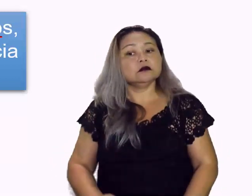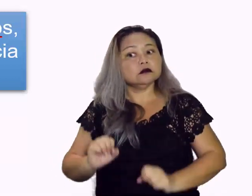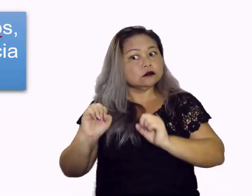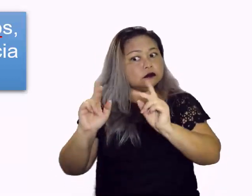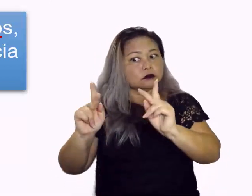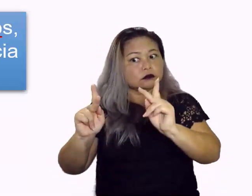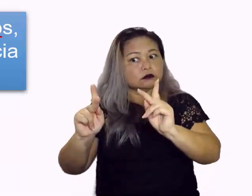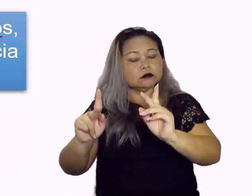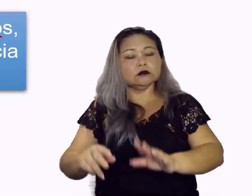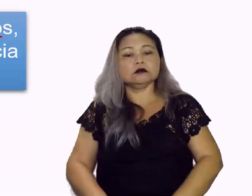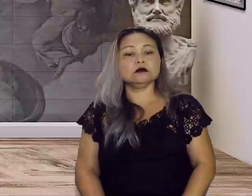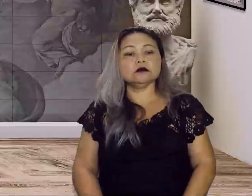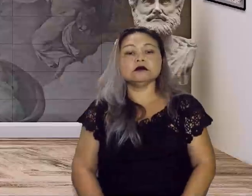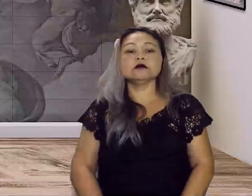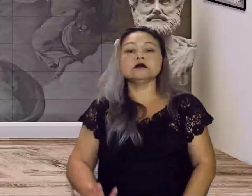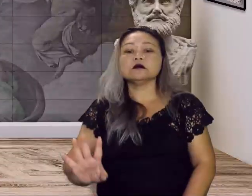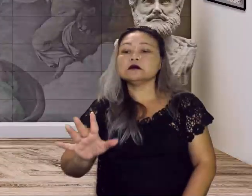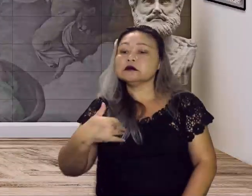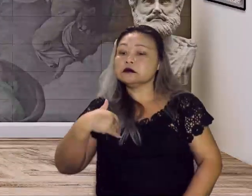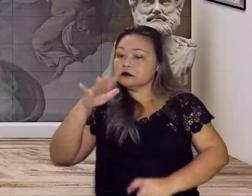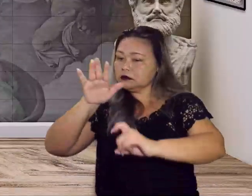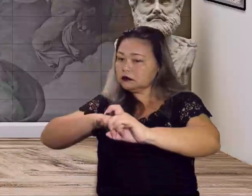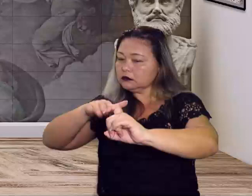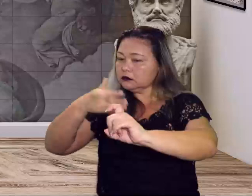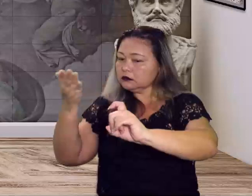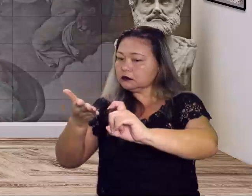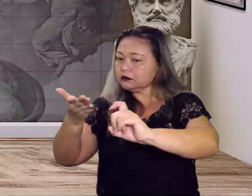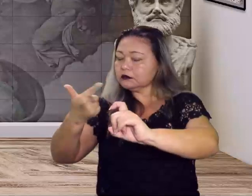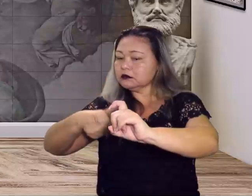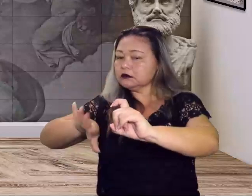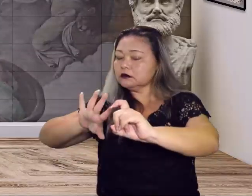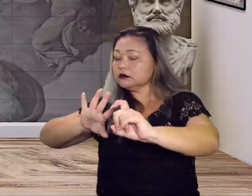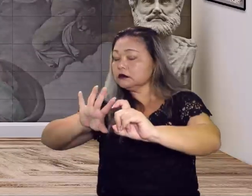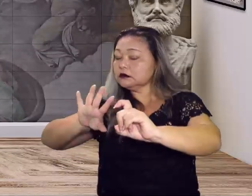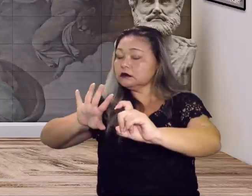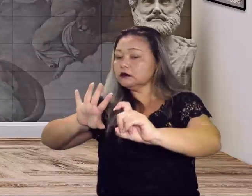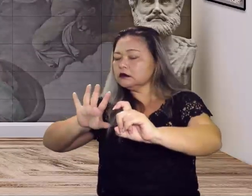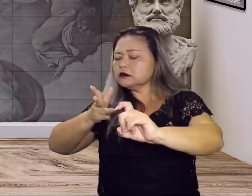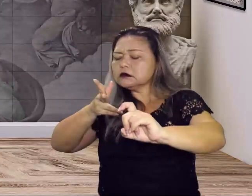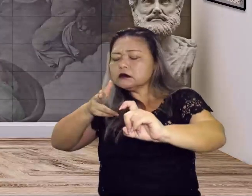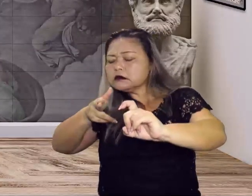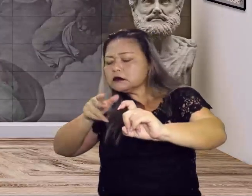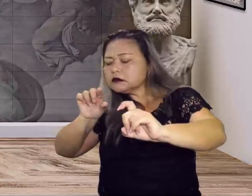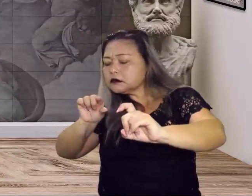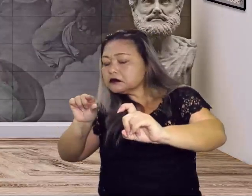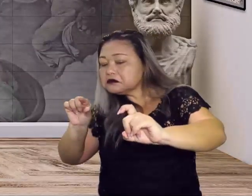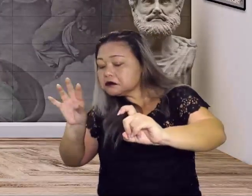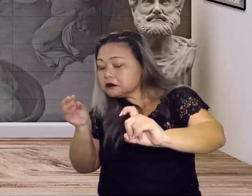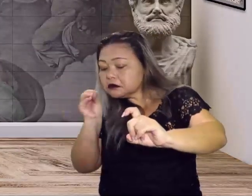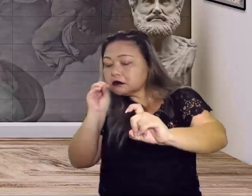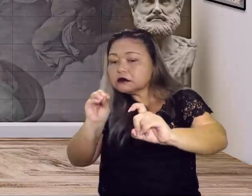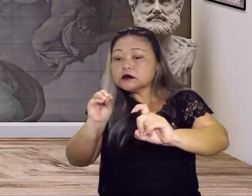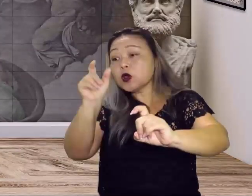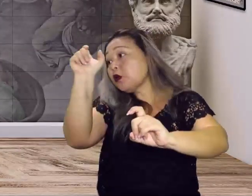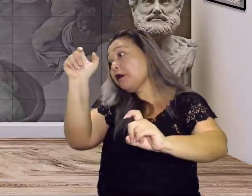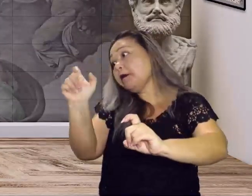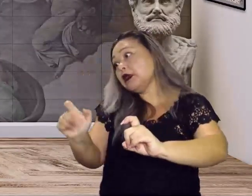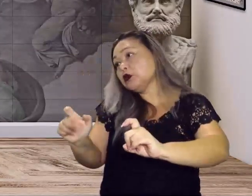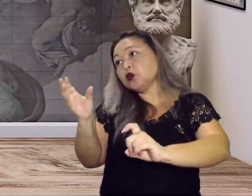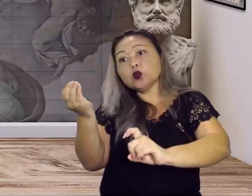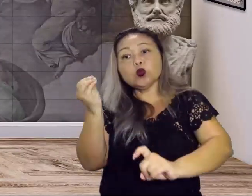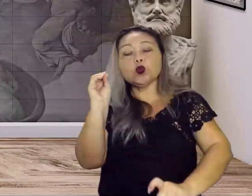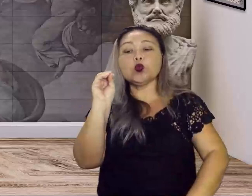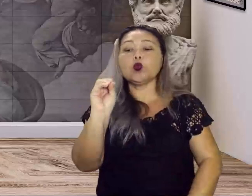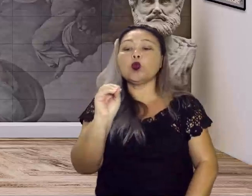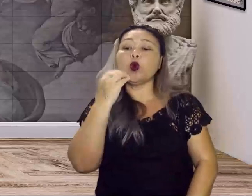Ó, os mitos atuais de hoje, eles se referem mesmo a um pedaço, um pouco, ou até mesmo uma pessoa em si. Por